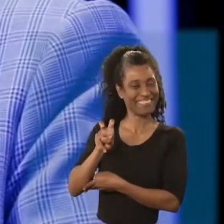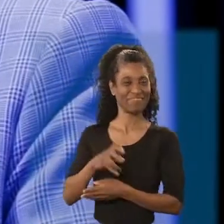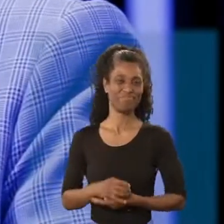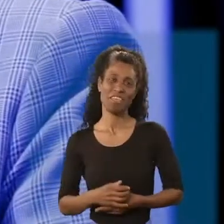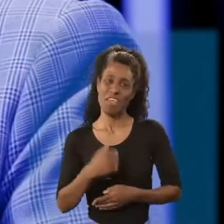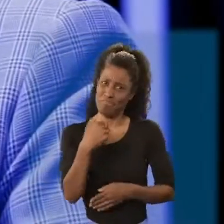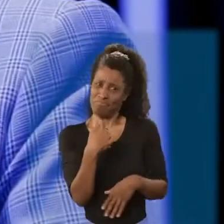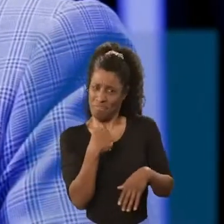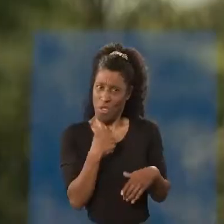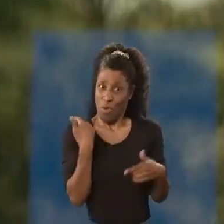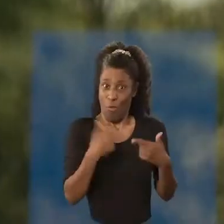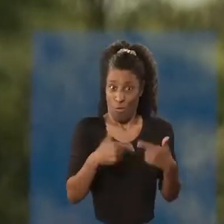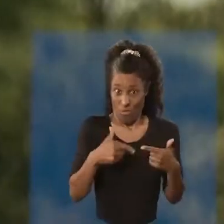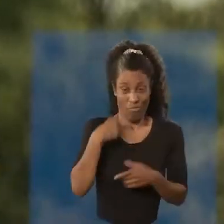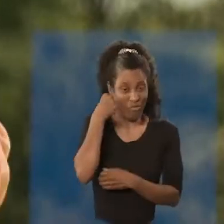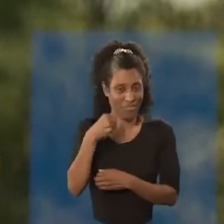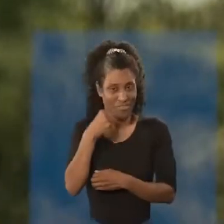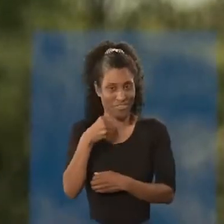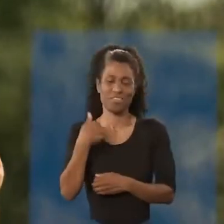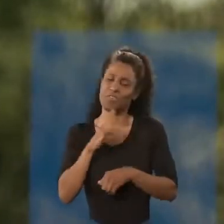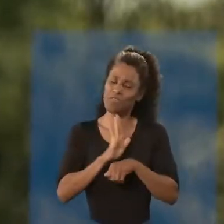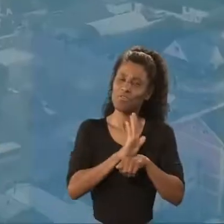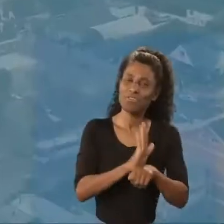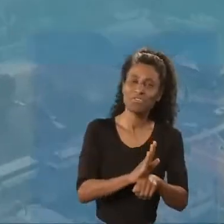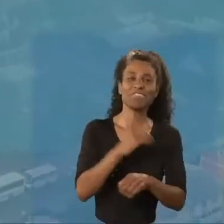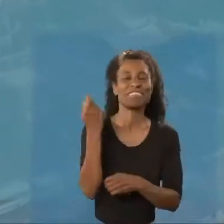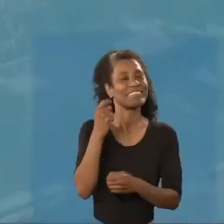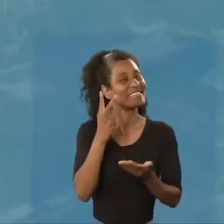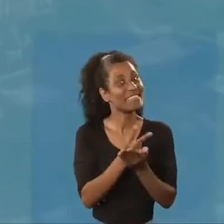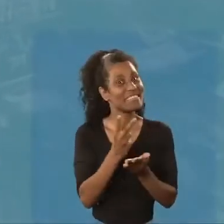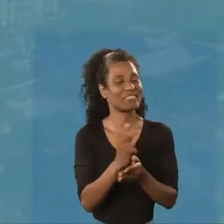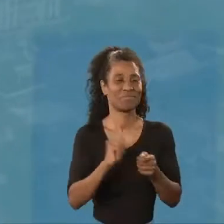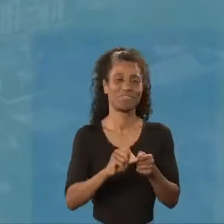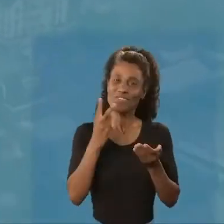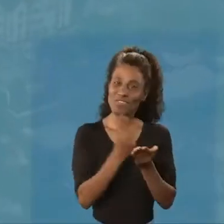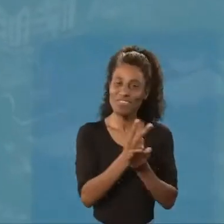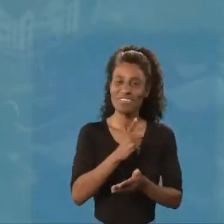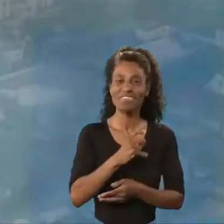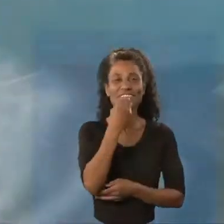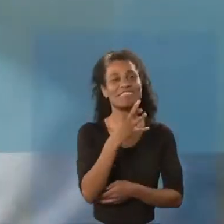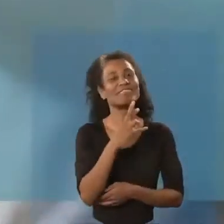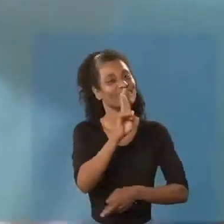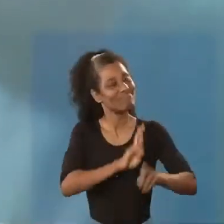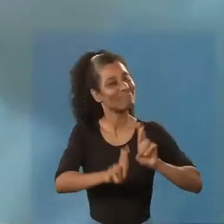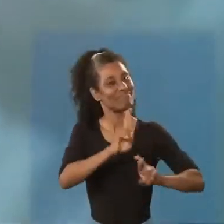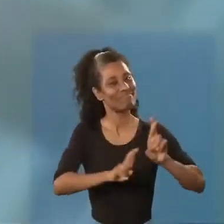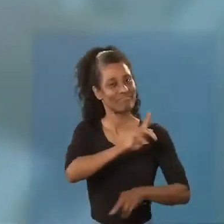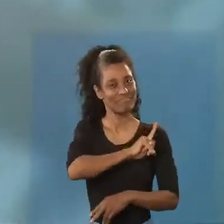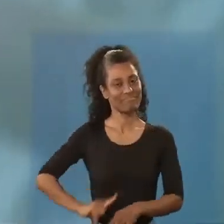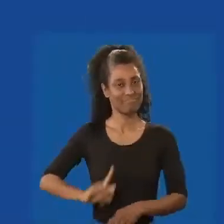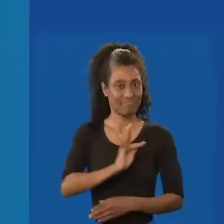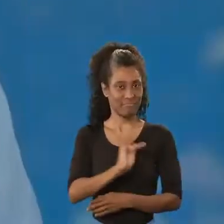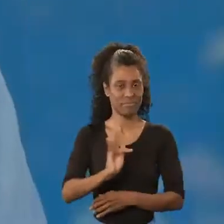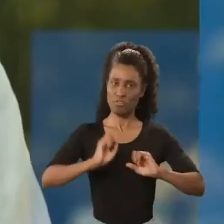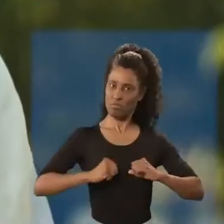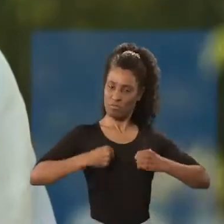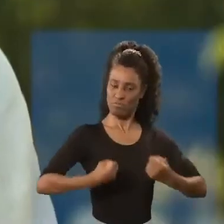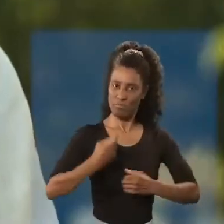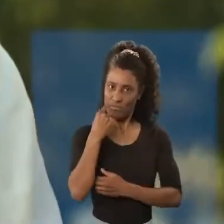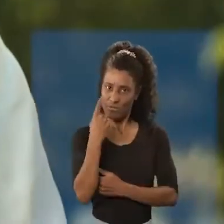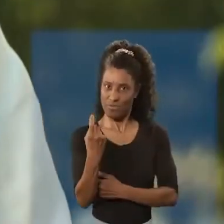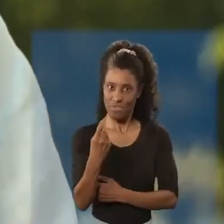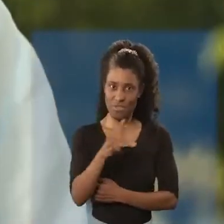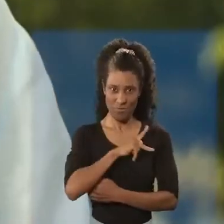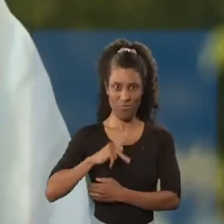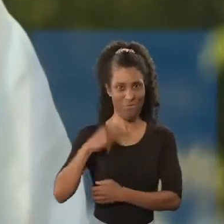Congresso, trabalhei muito e vou continuar do mesmo jeito. Vou fazer um mandato de resultado. Saúde. Sou autora da